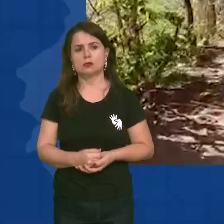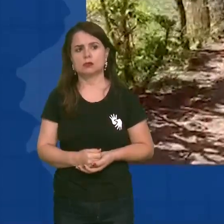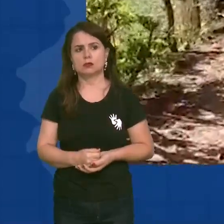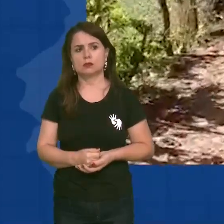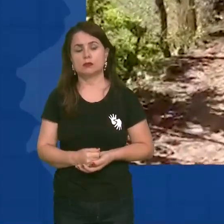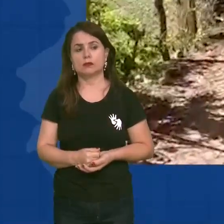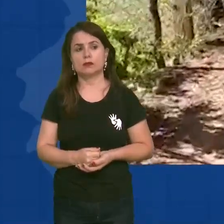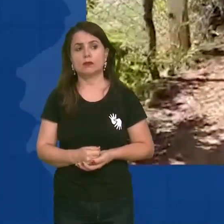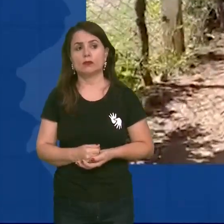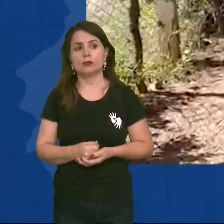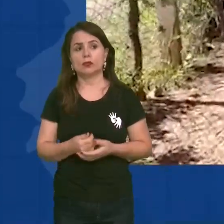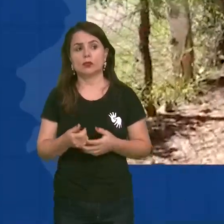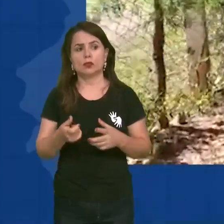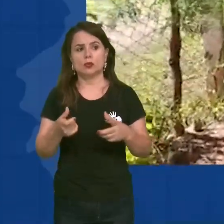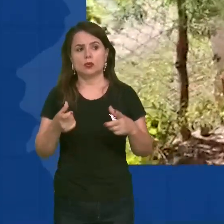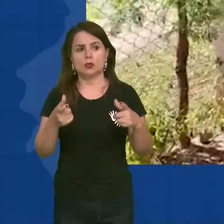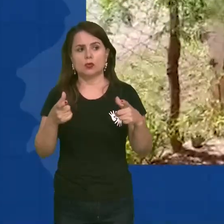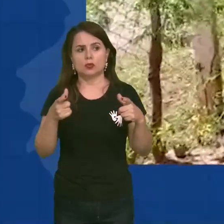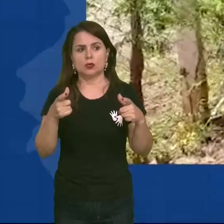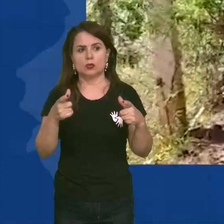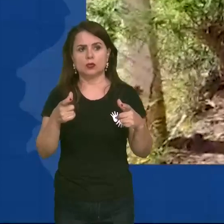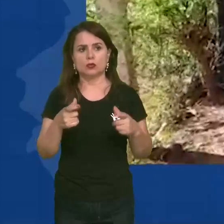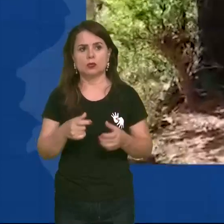o a pista de